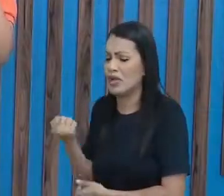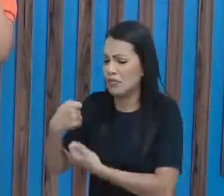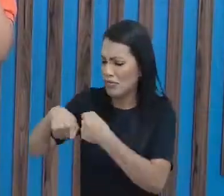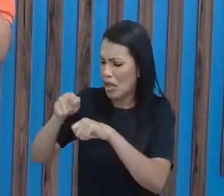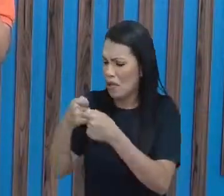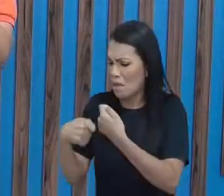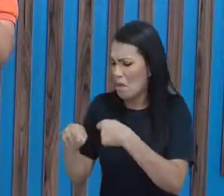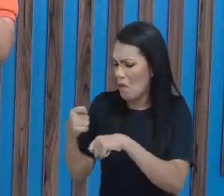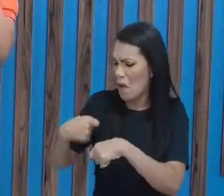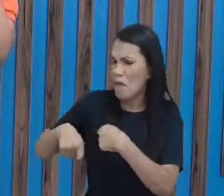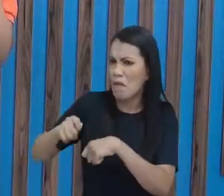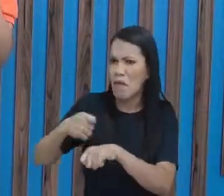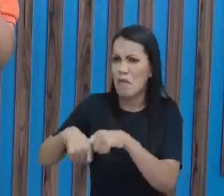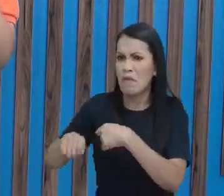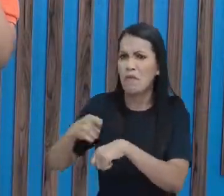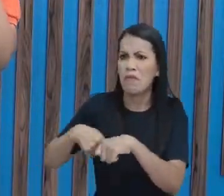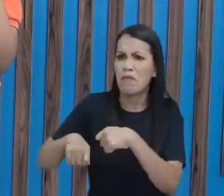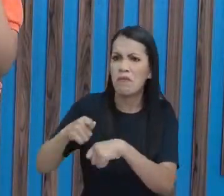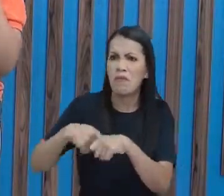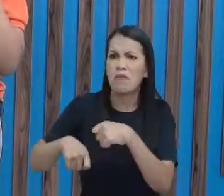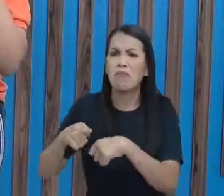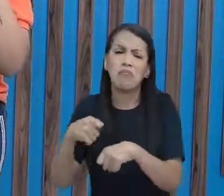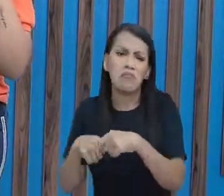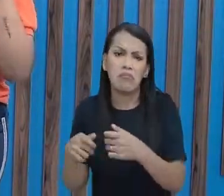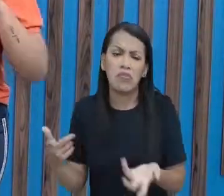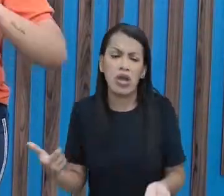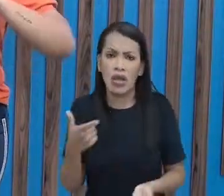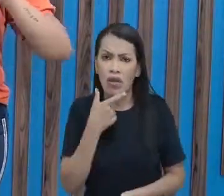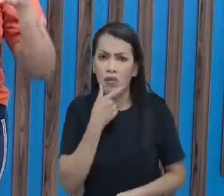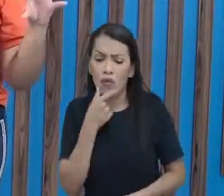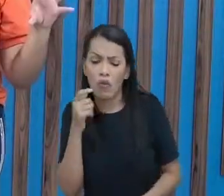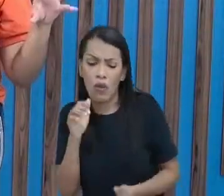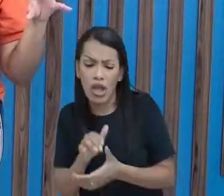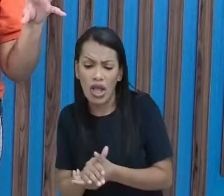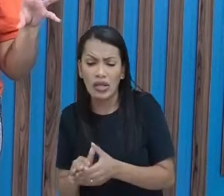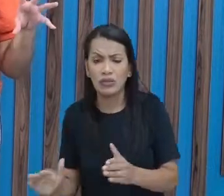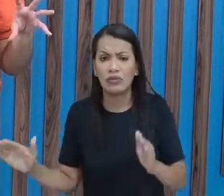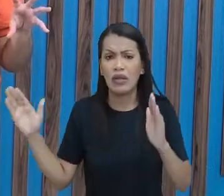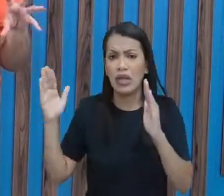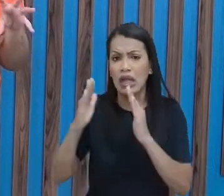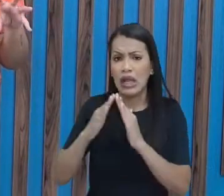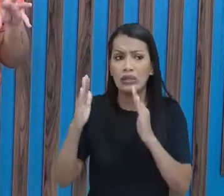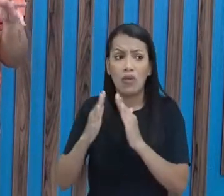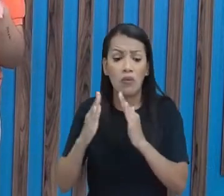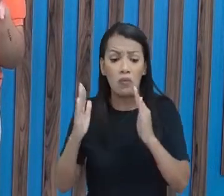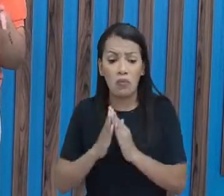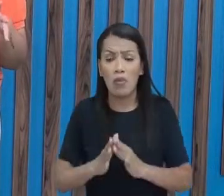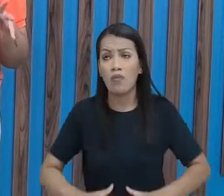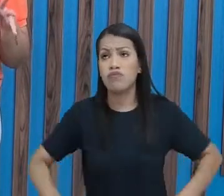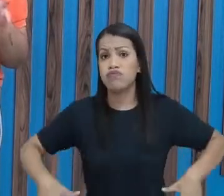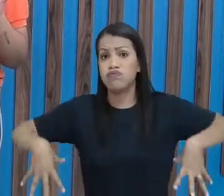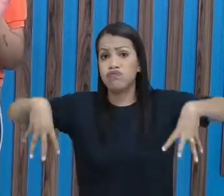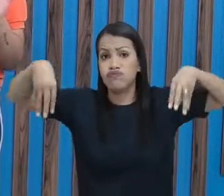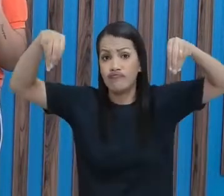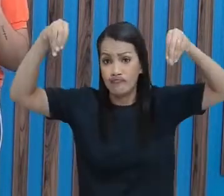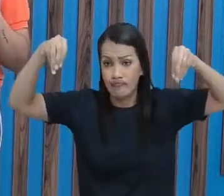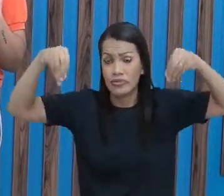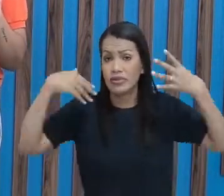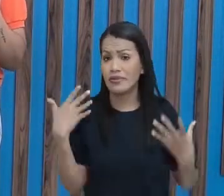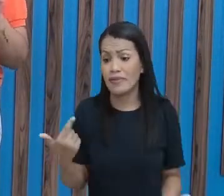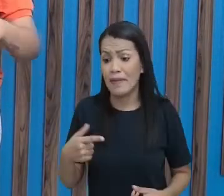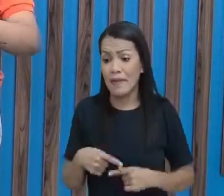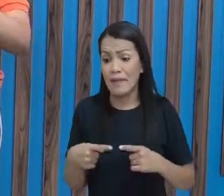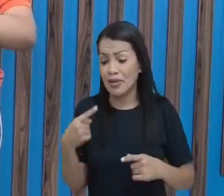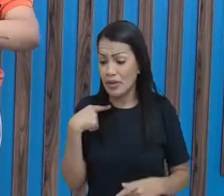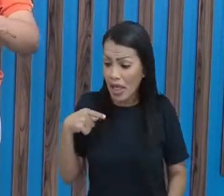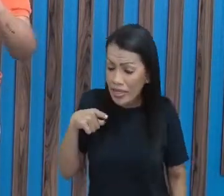comida, água, um marido, uma casa e, em seguida, um castelo, com criados e tudo, e nada disso lhe deixa feliz.